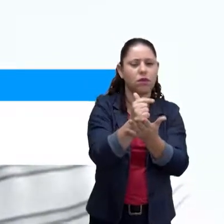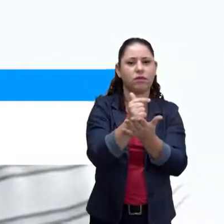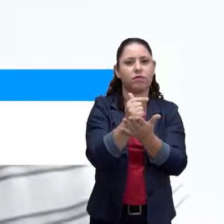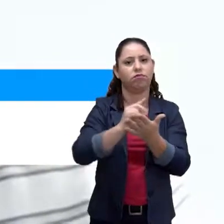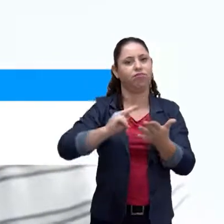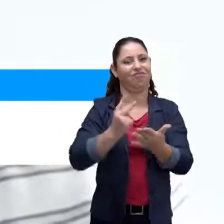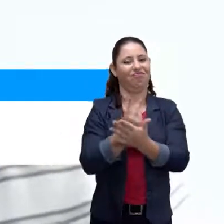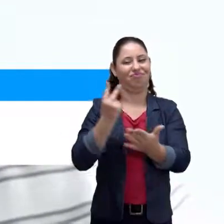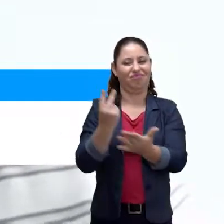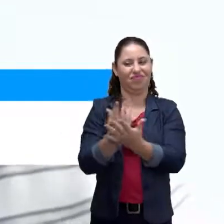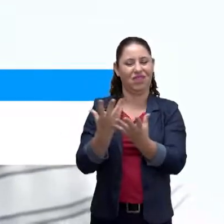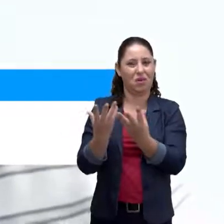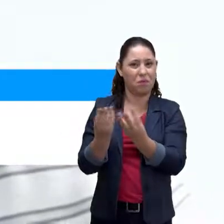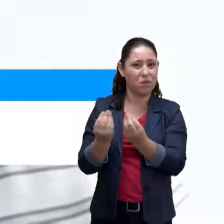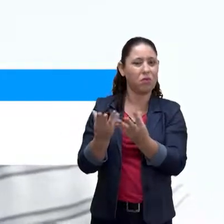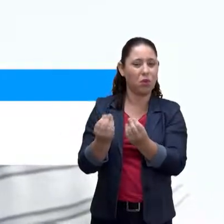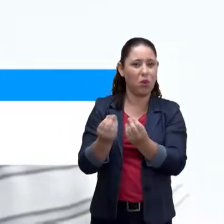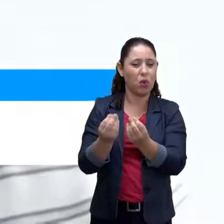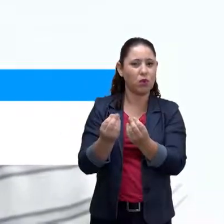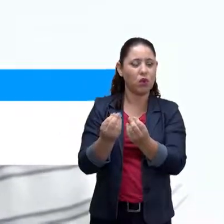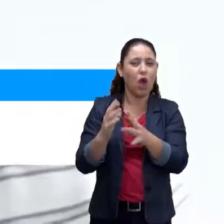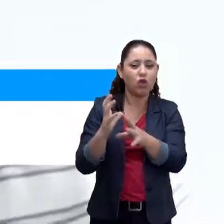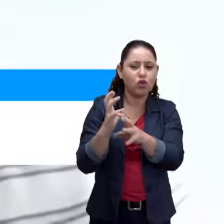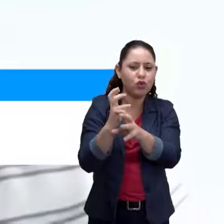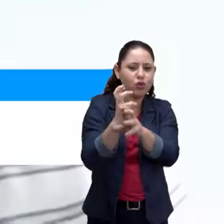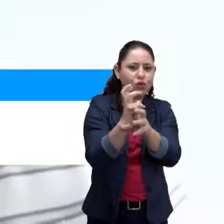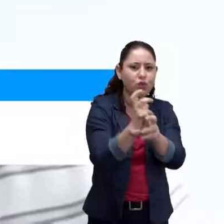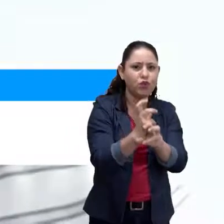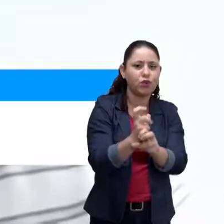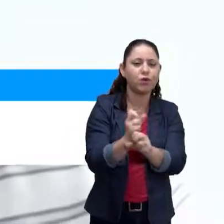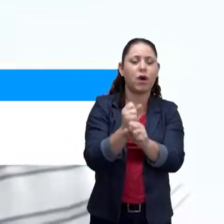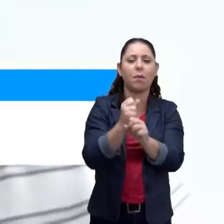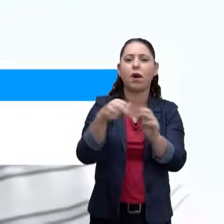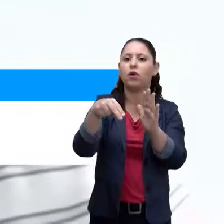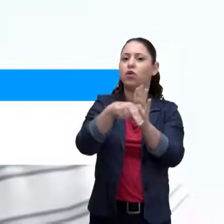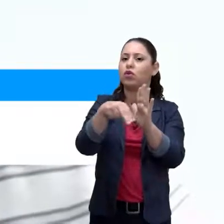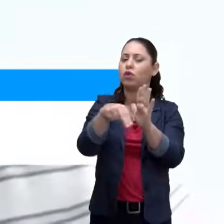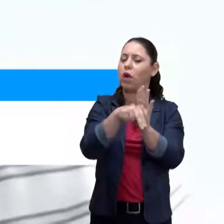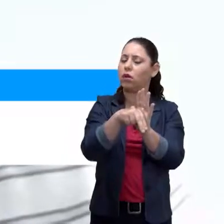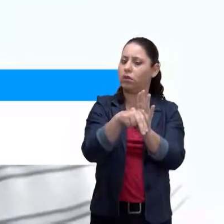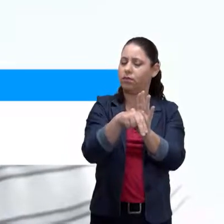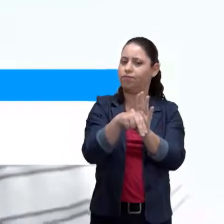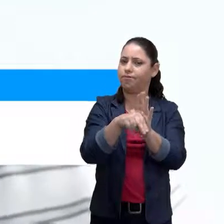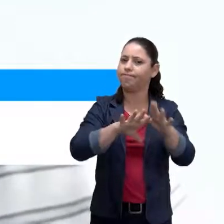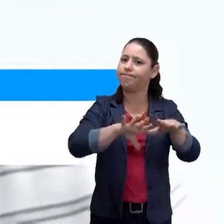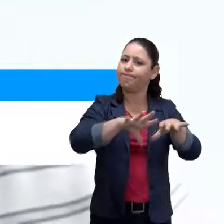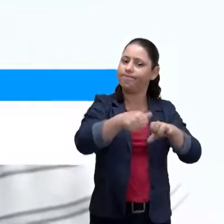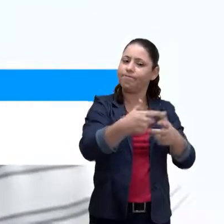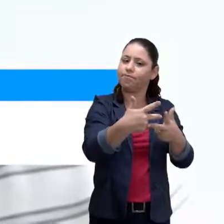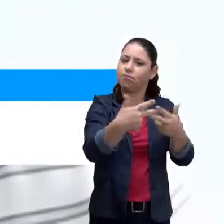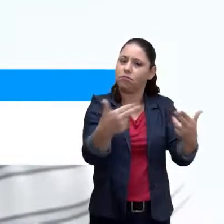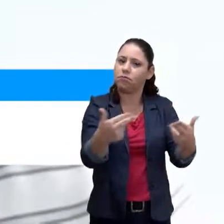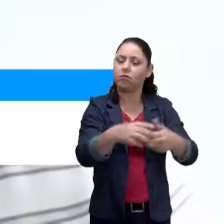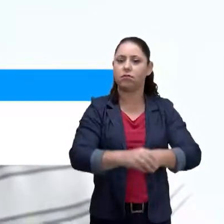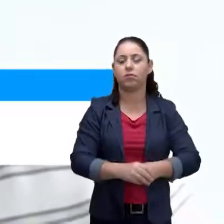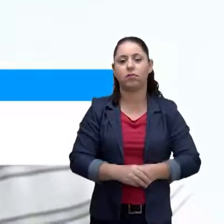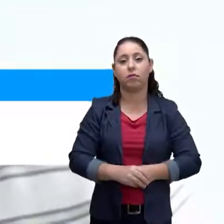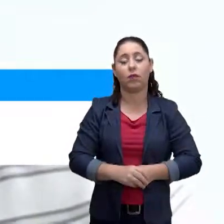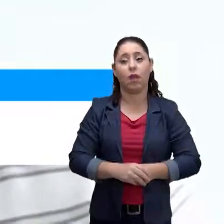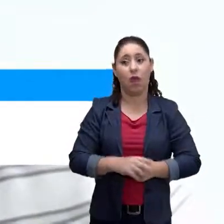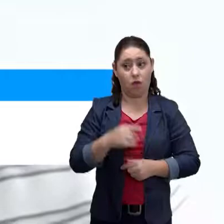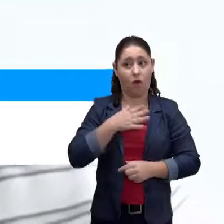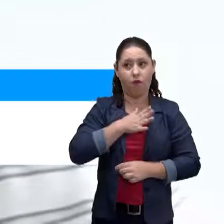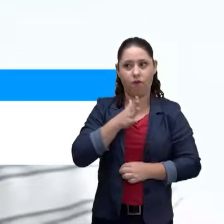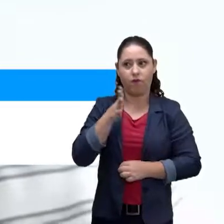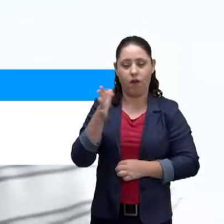houve uma série de erros na pontuação desses títulos. Nós estivemos